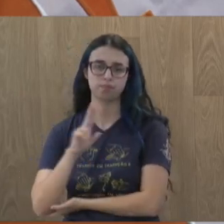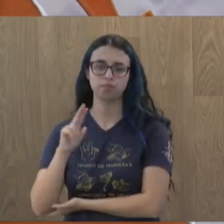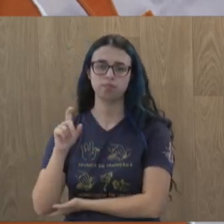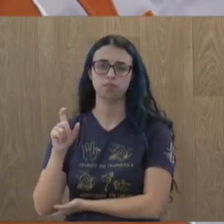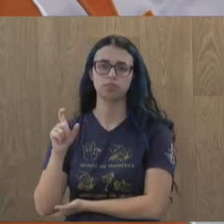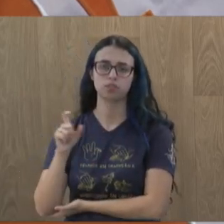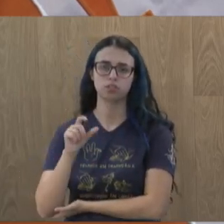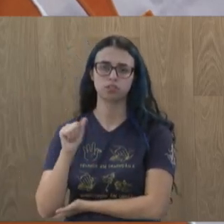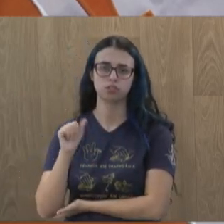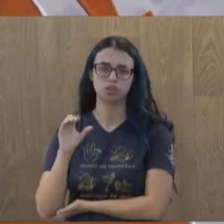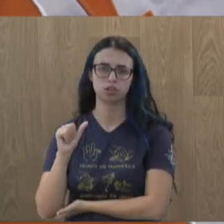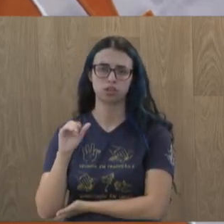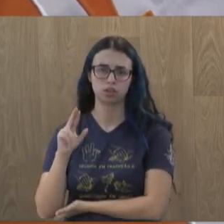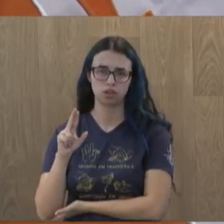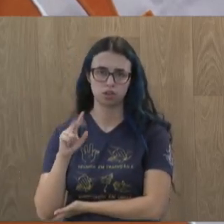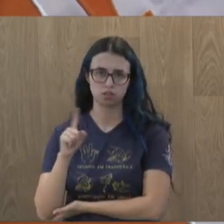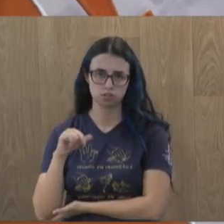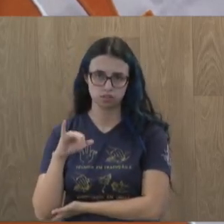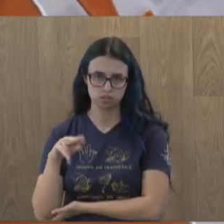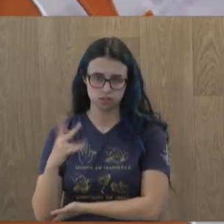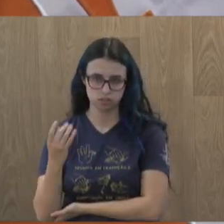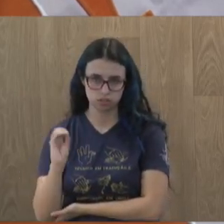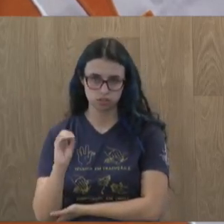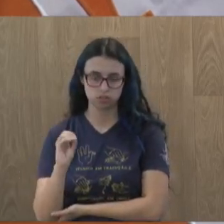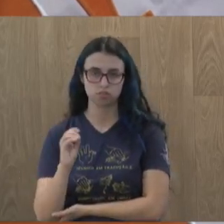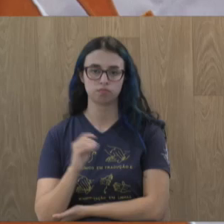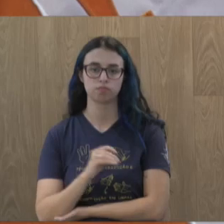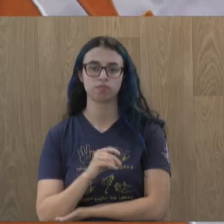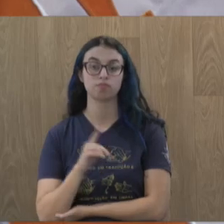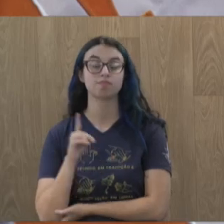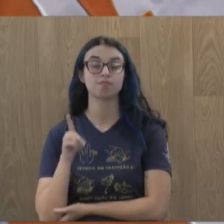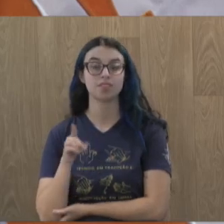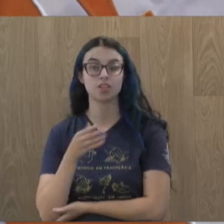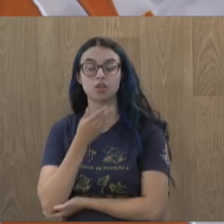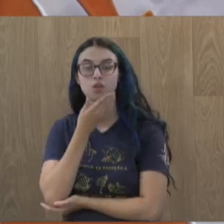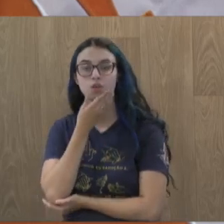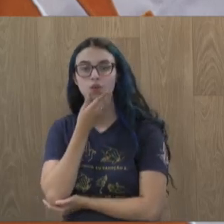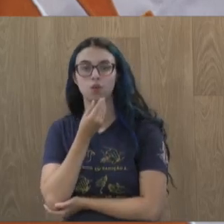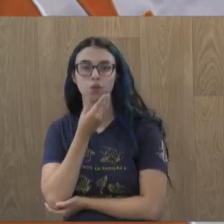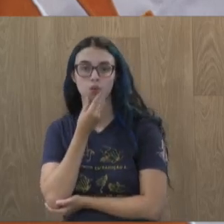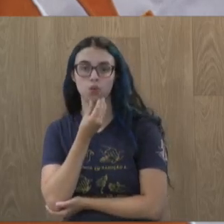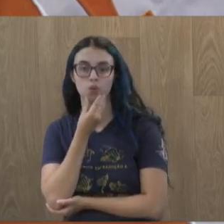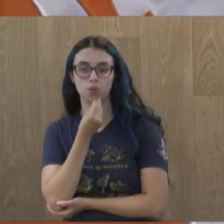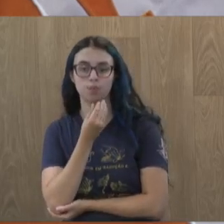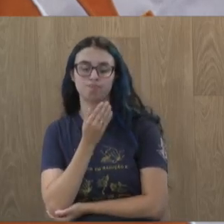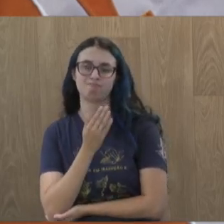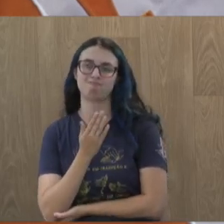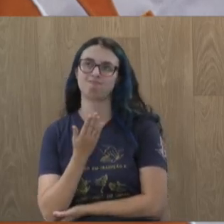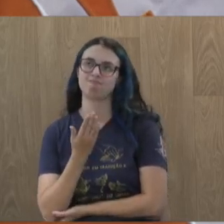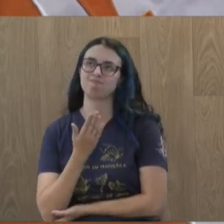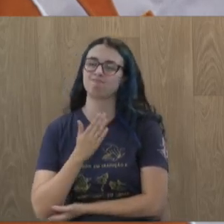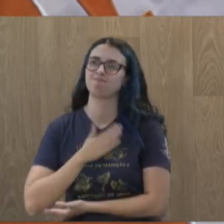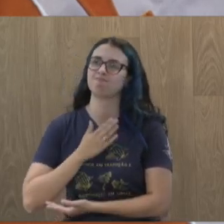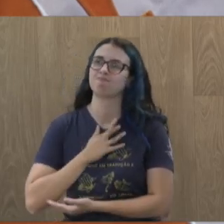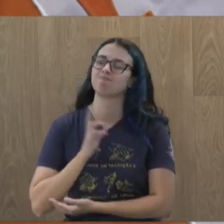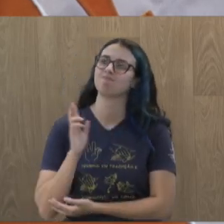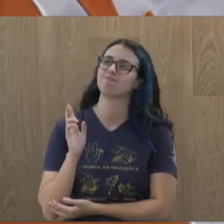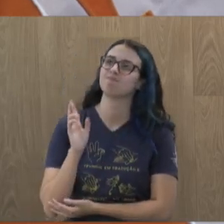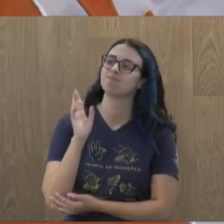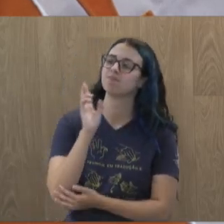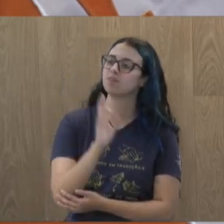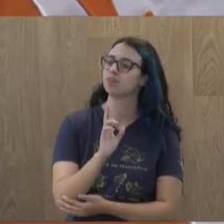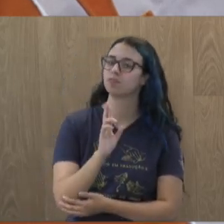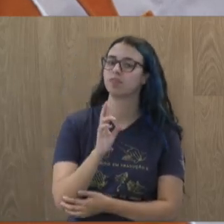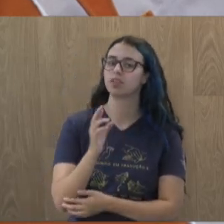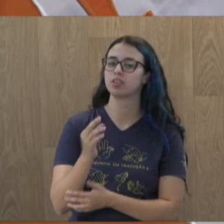Chacalzinho, irmão do Chacal. E o Chacalzinho, para mim, é uma referência em